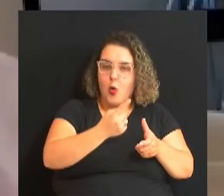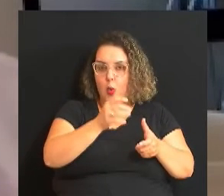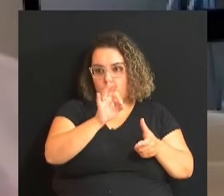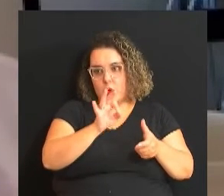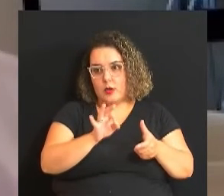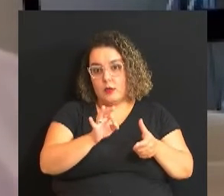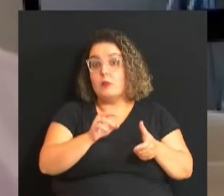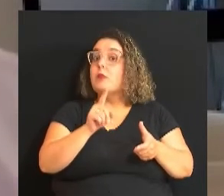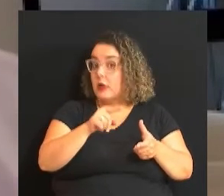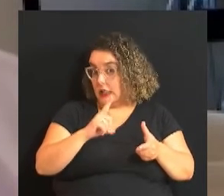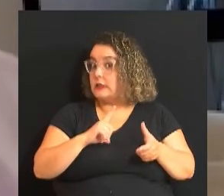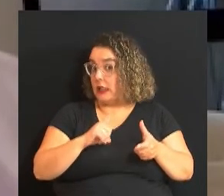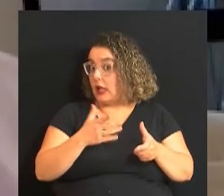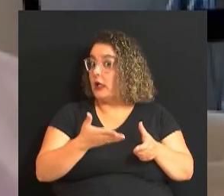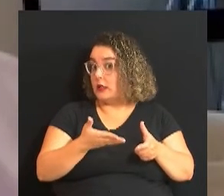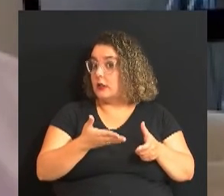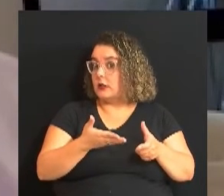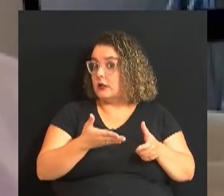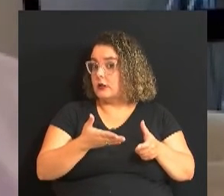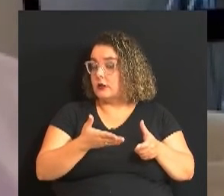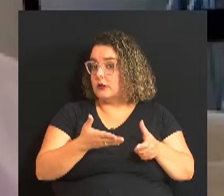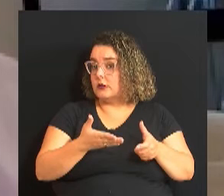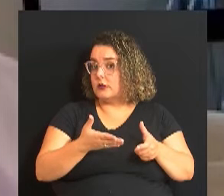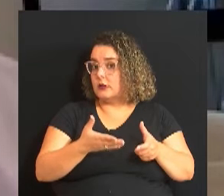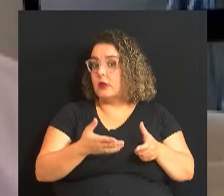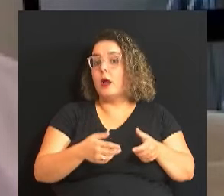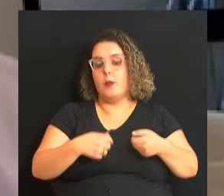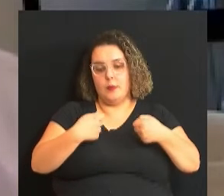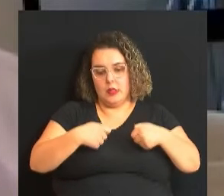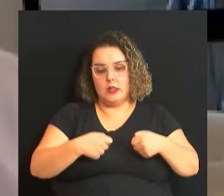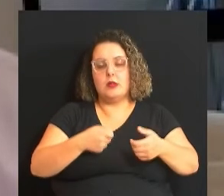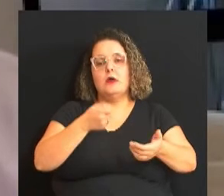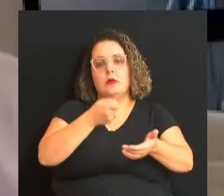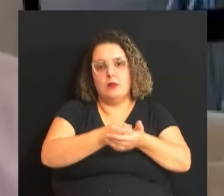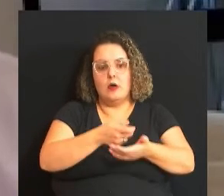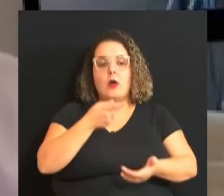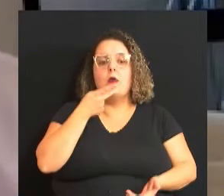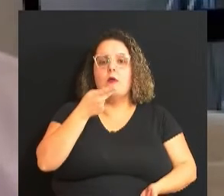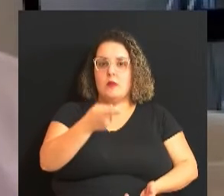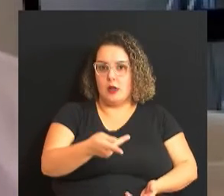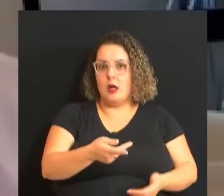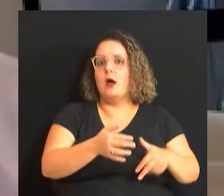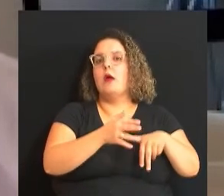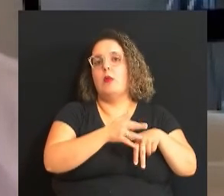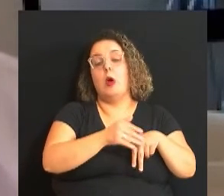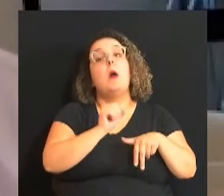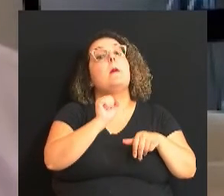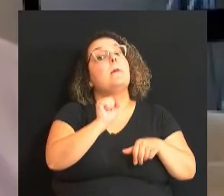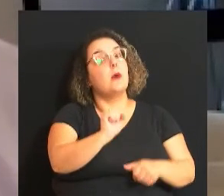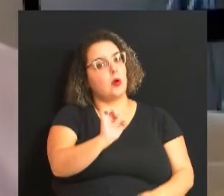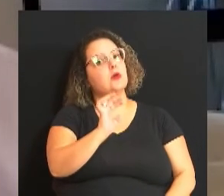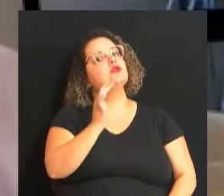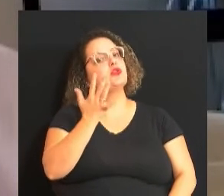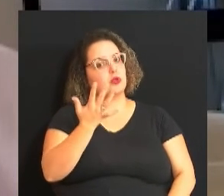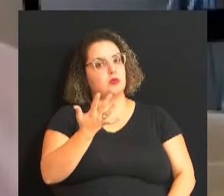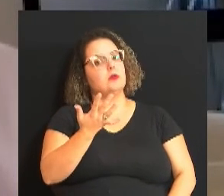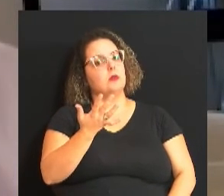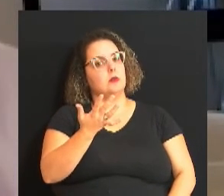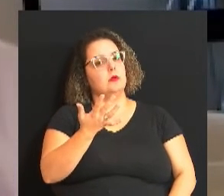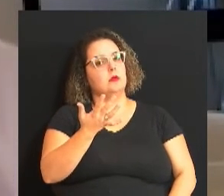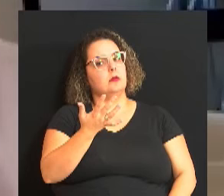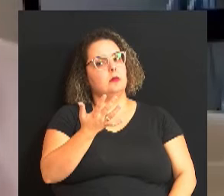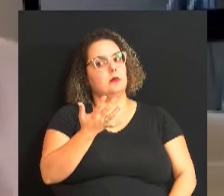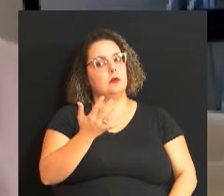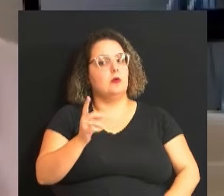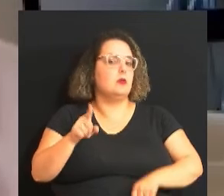ela existe. Eu tenho a obrigação de avisar o meu paciente que isso pode acontecer. Outras situações em que eu tenho